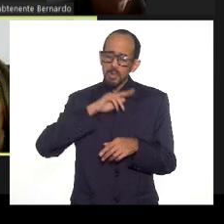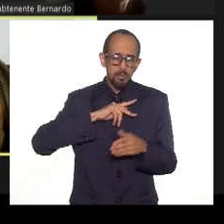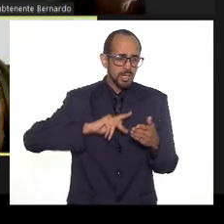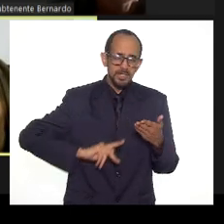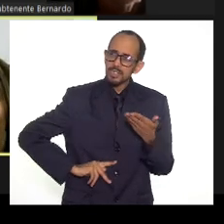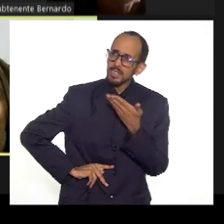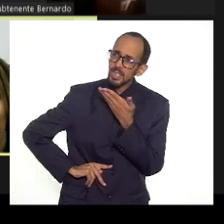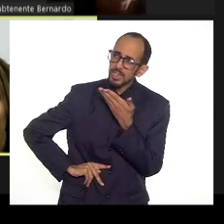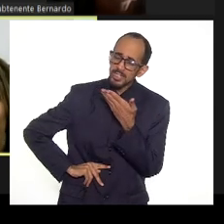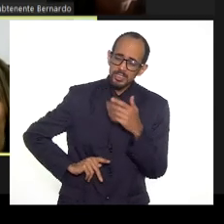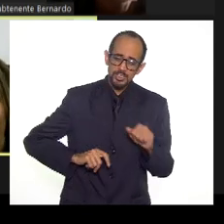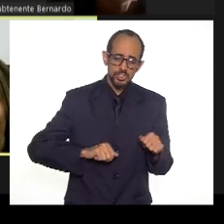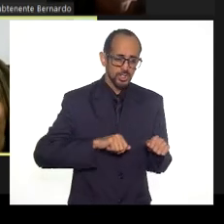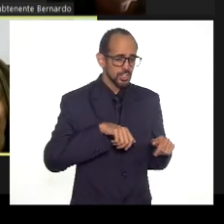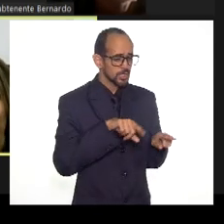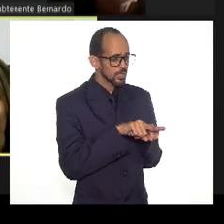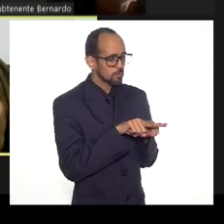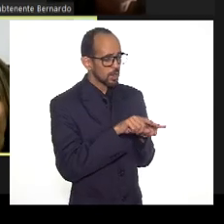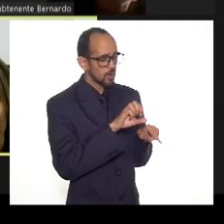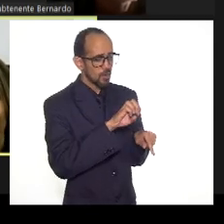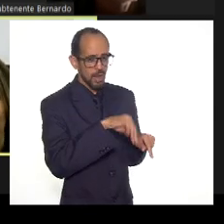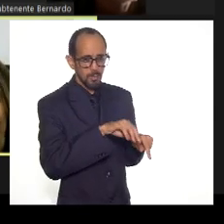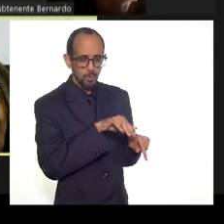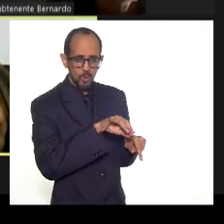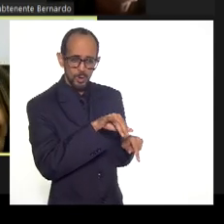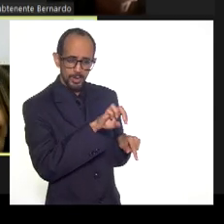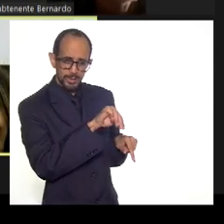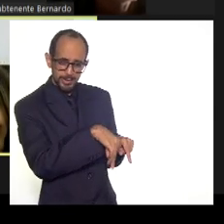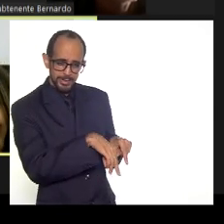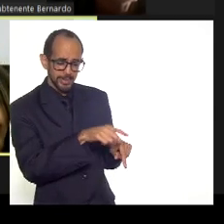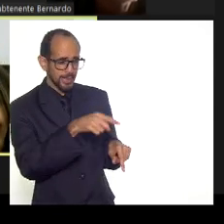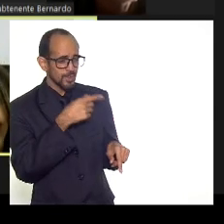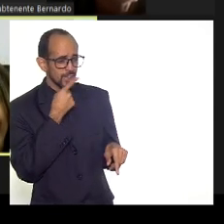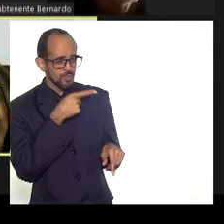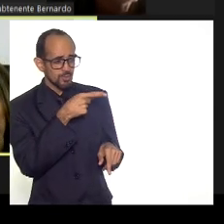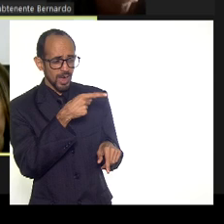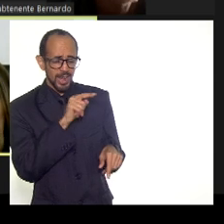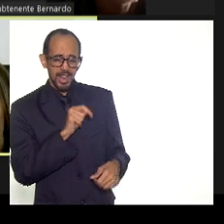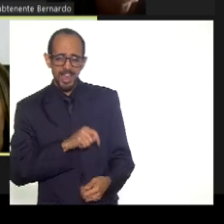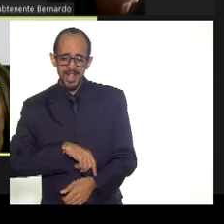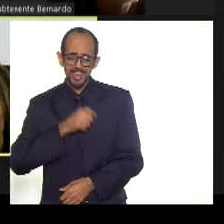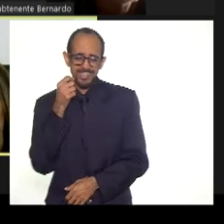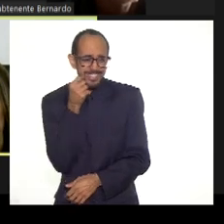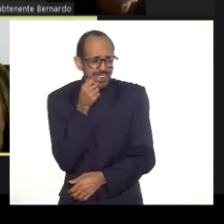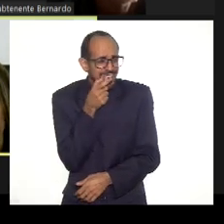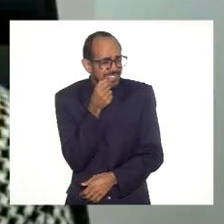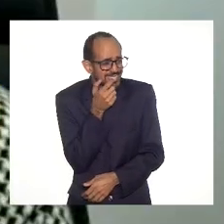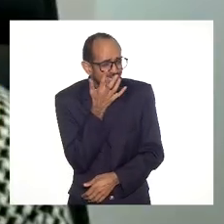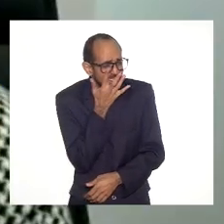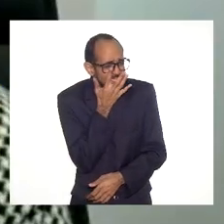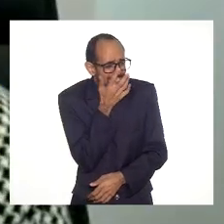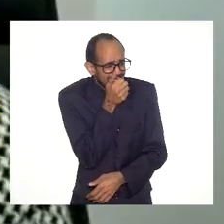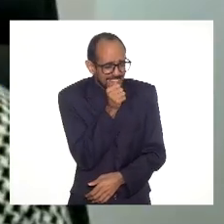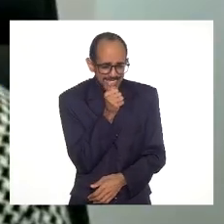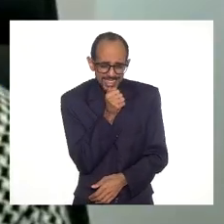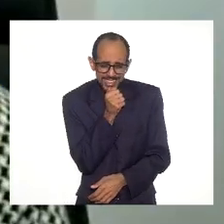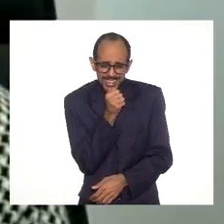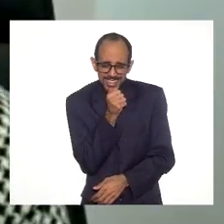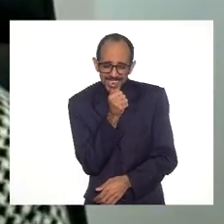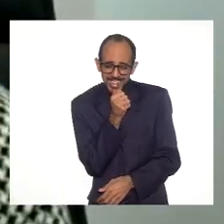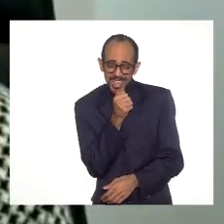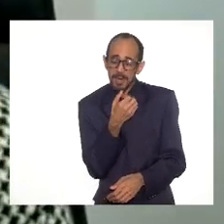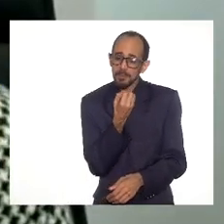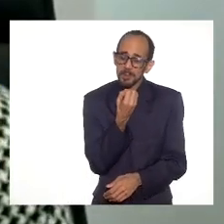querido Rodrigo Amorim. Já ia falar dessa gatinha linda, e que é sempre bom a gente ter a presença desses doces